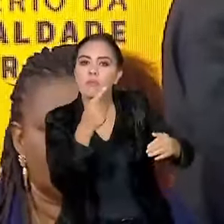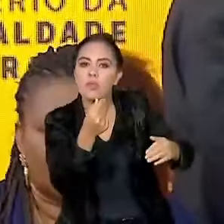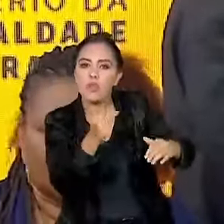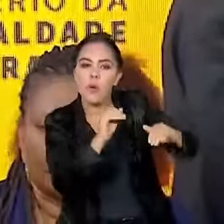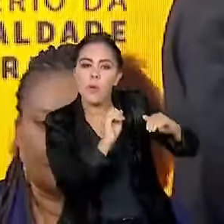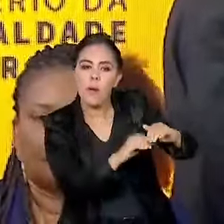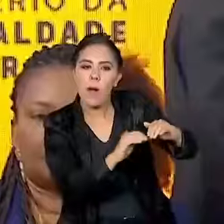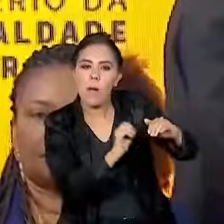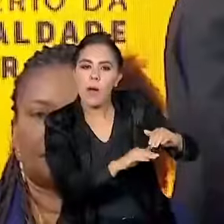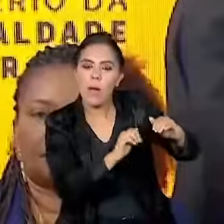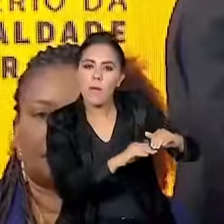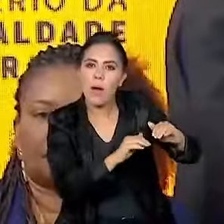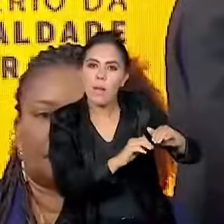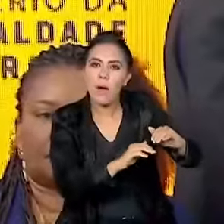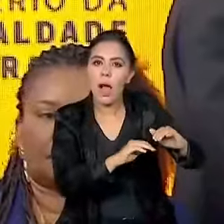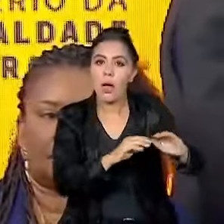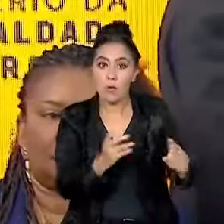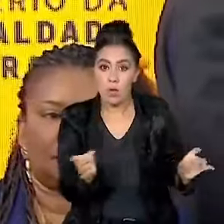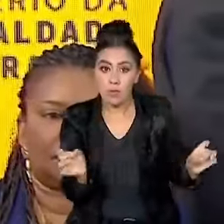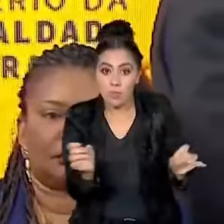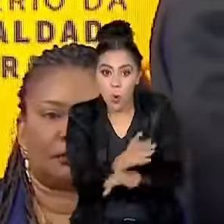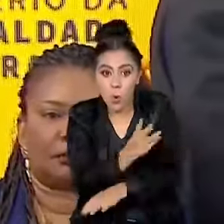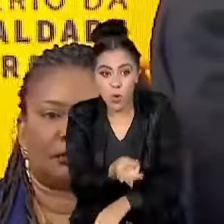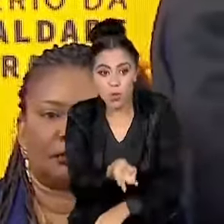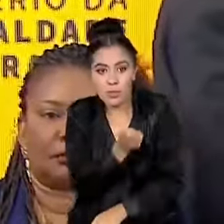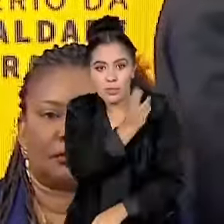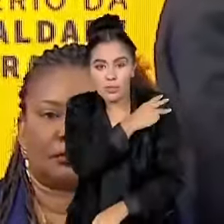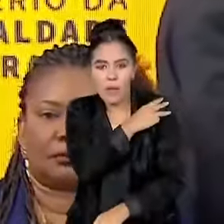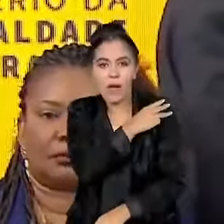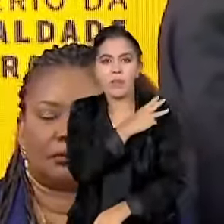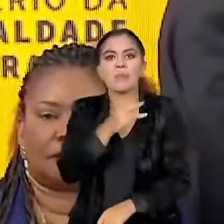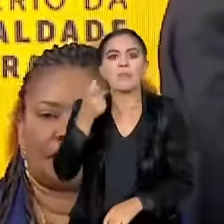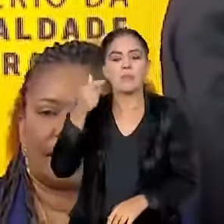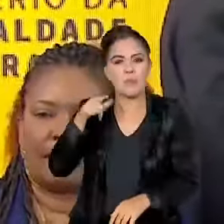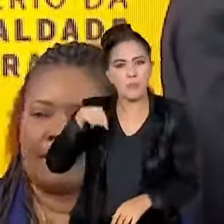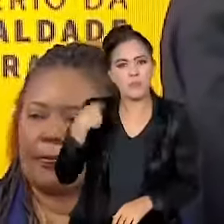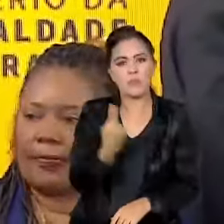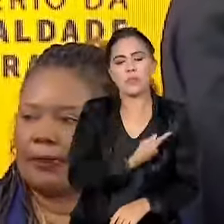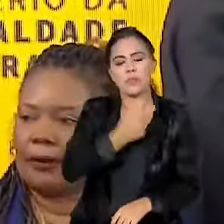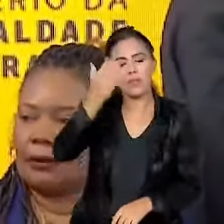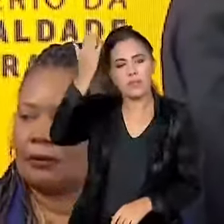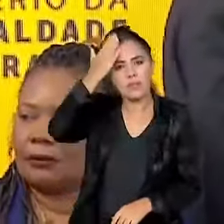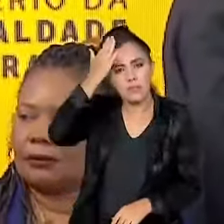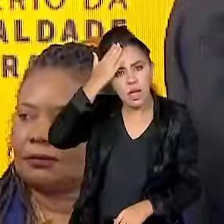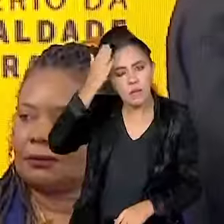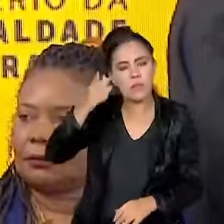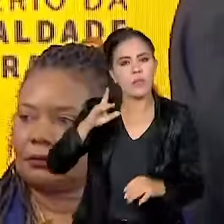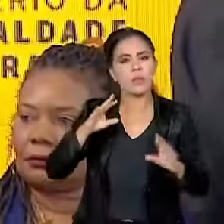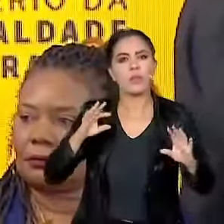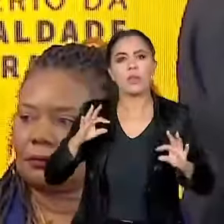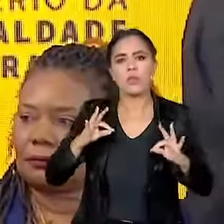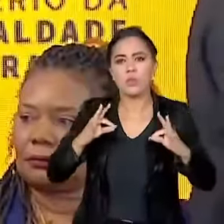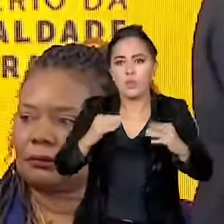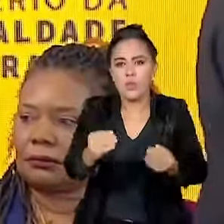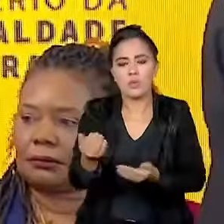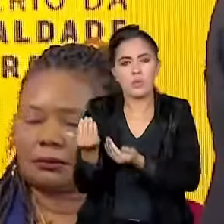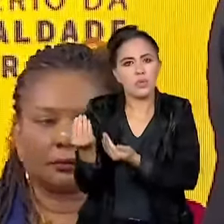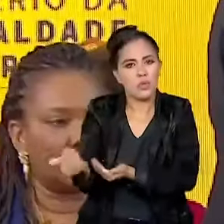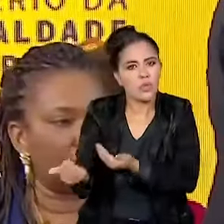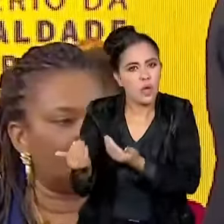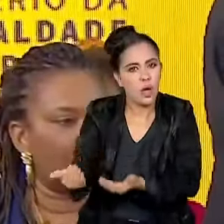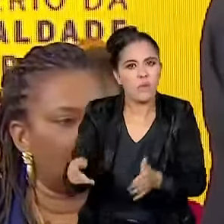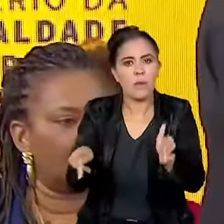poder começar a sua vida. Porque nós sabemos que a todos os dias os jovens da periferia das